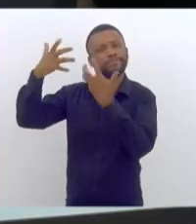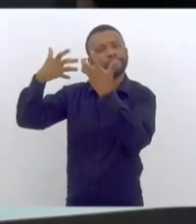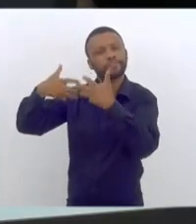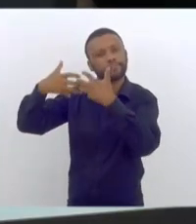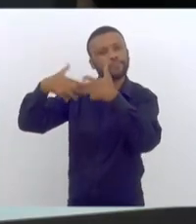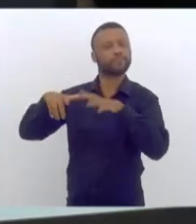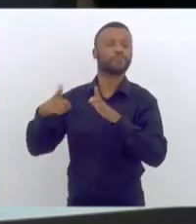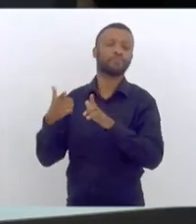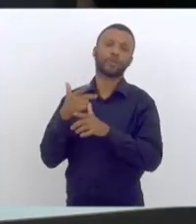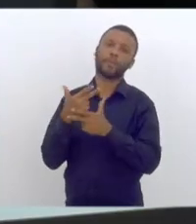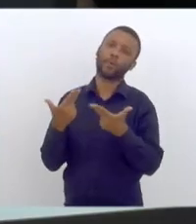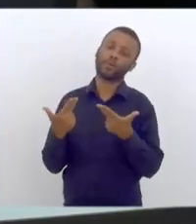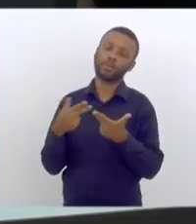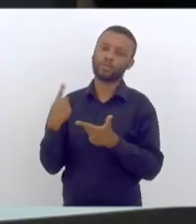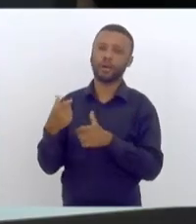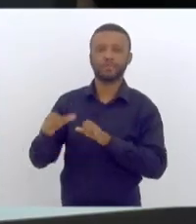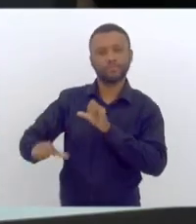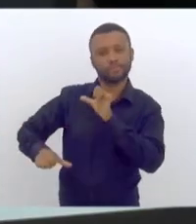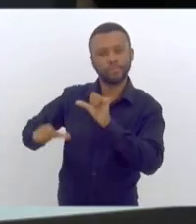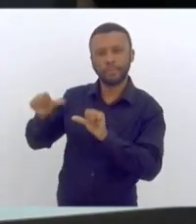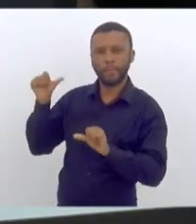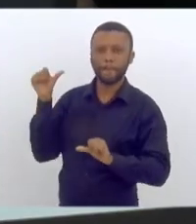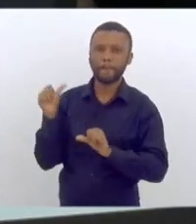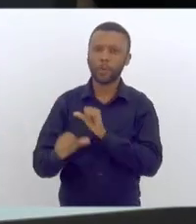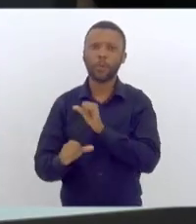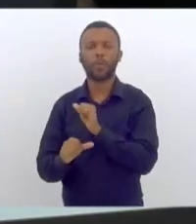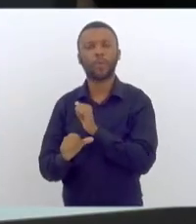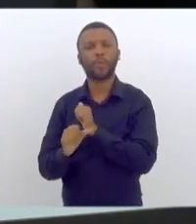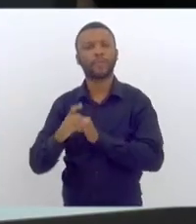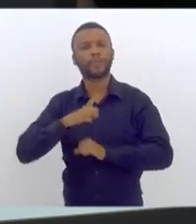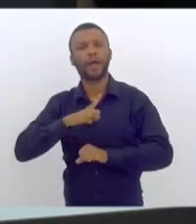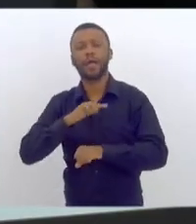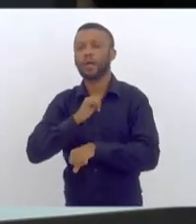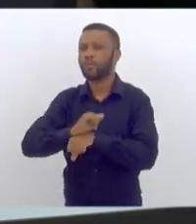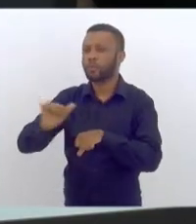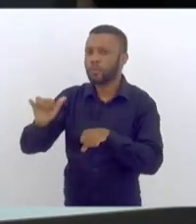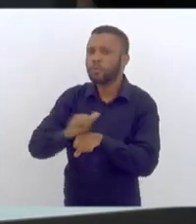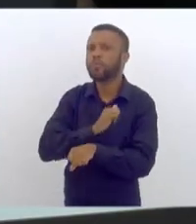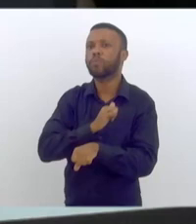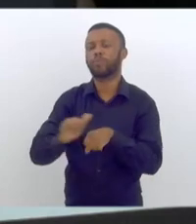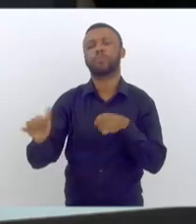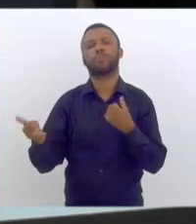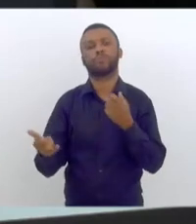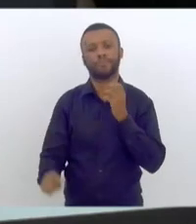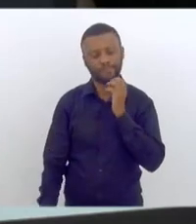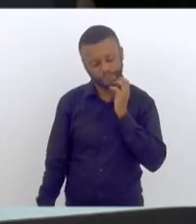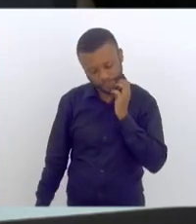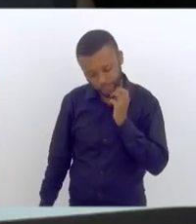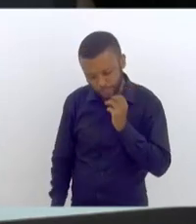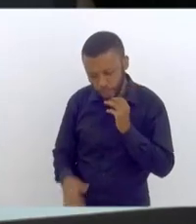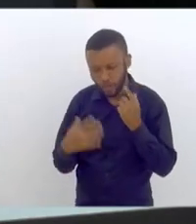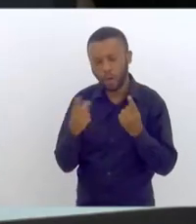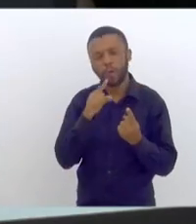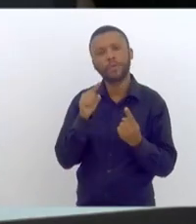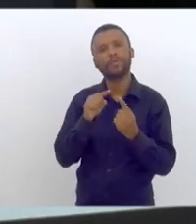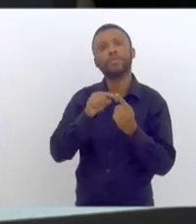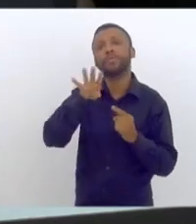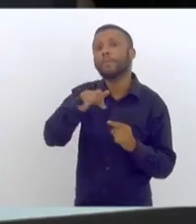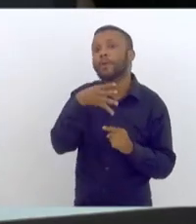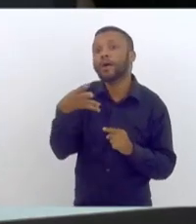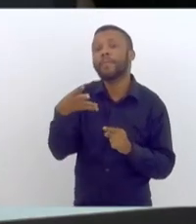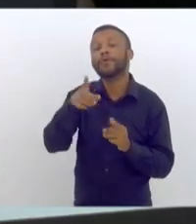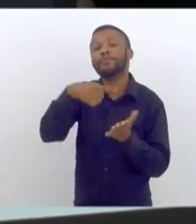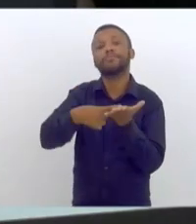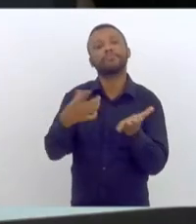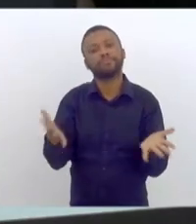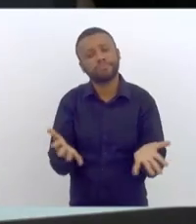é uma coisa que tá me vendo assim a mente agora uma ideia fechada sobre isso mas Qual é o objetivo de um programa de fomento né de